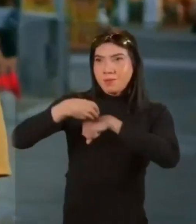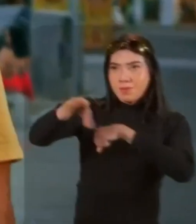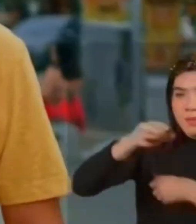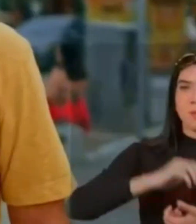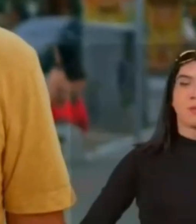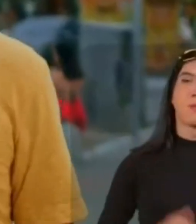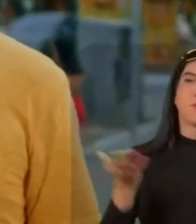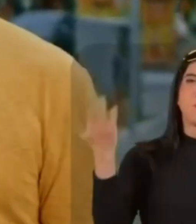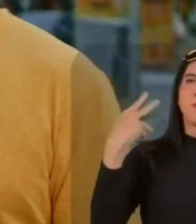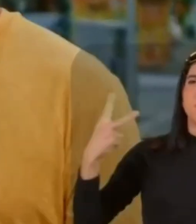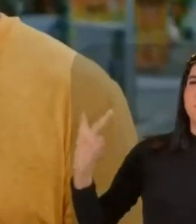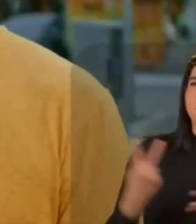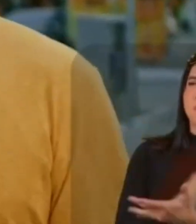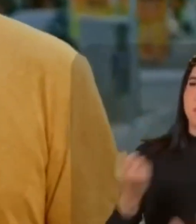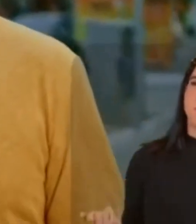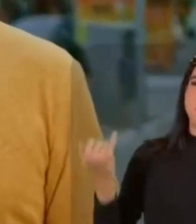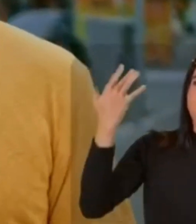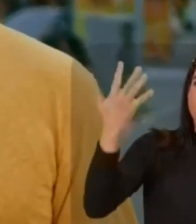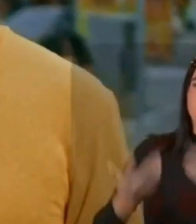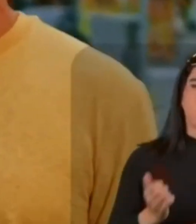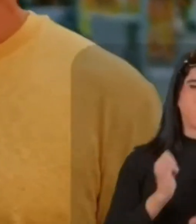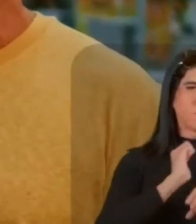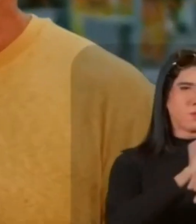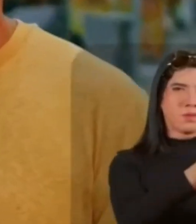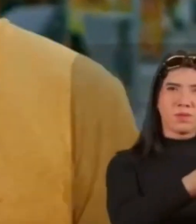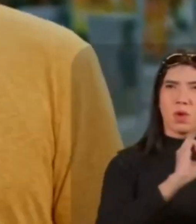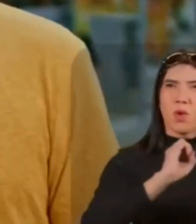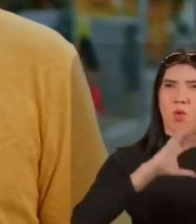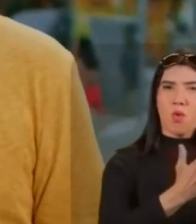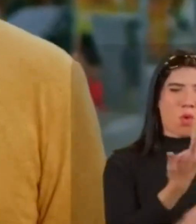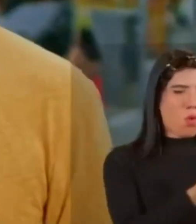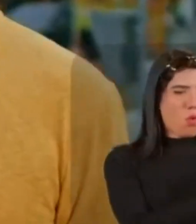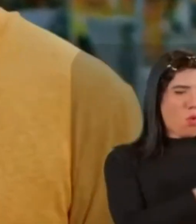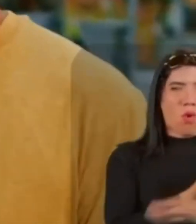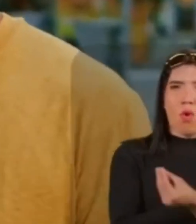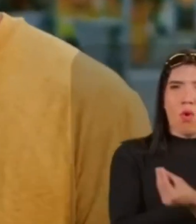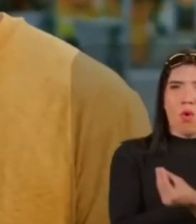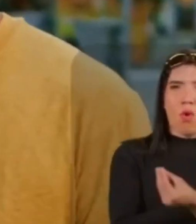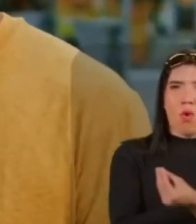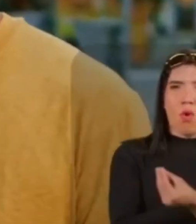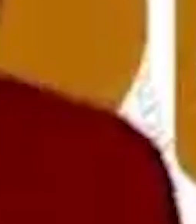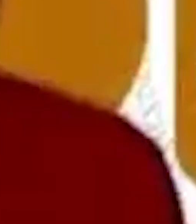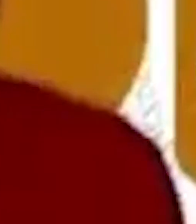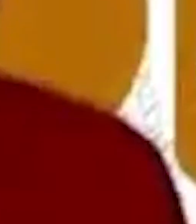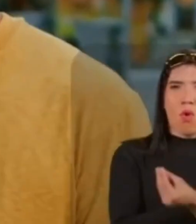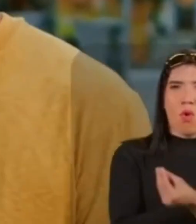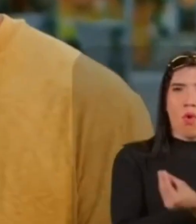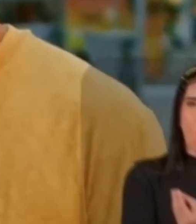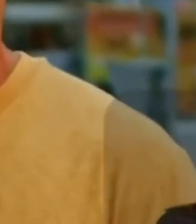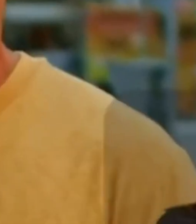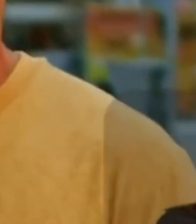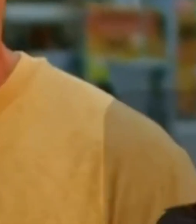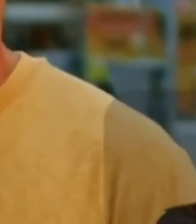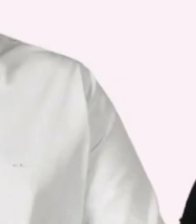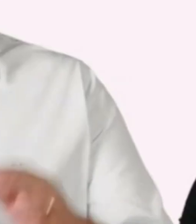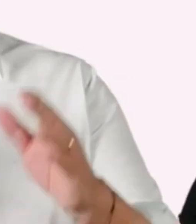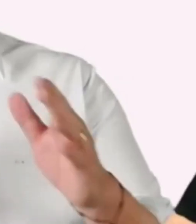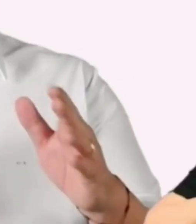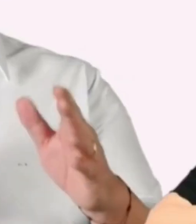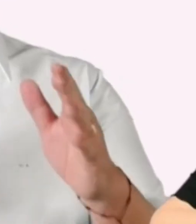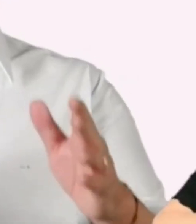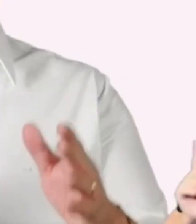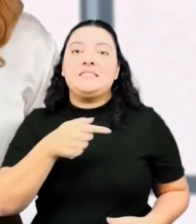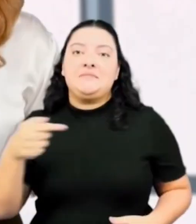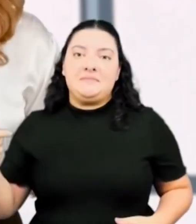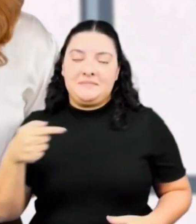mesmo. Quer saber o que aconteceu depois que fizemos de Fortaleza campeã em vacinação na pandemia? Não. Então tá bom então.